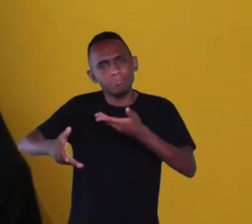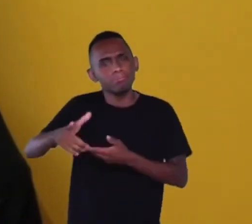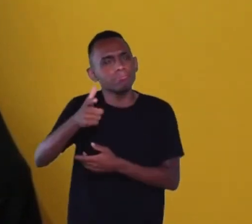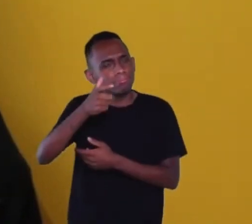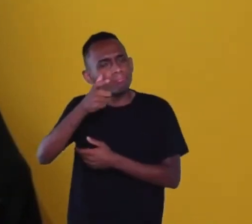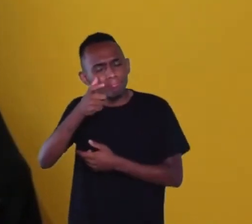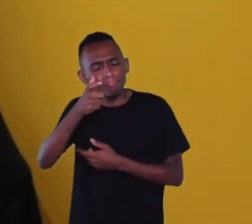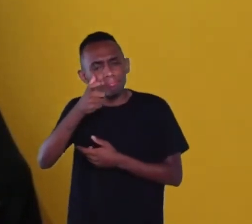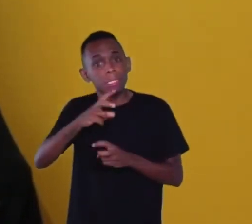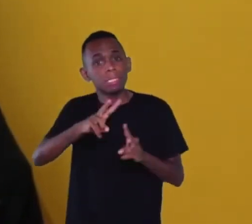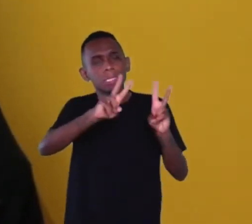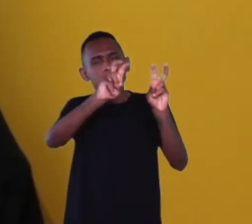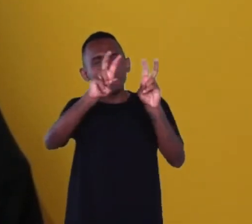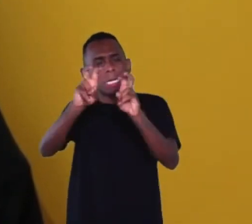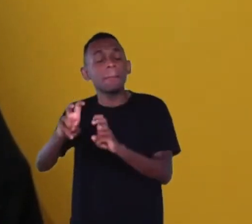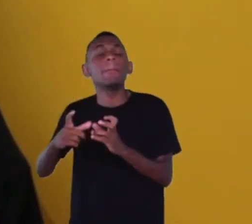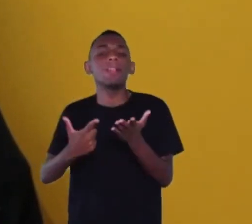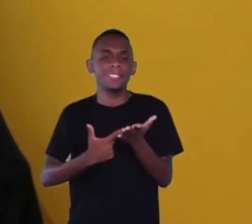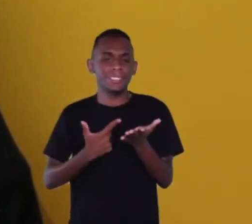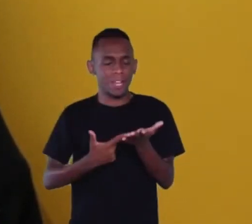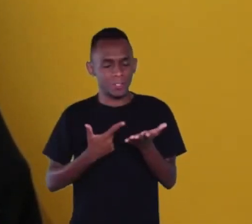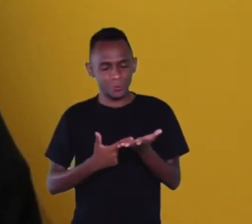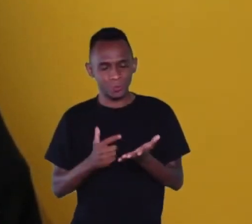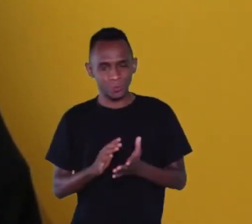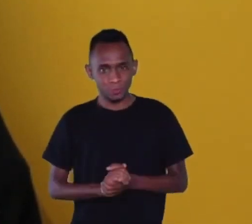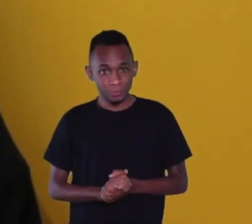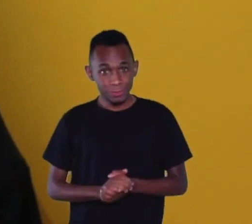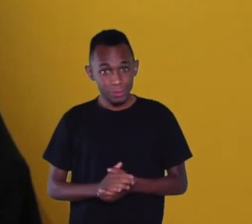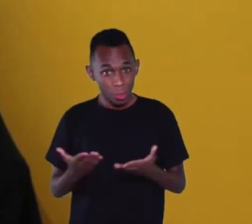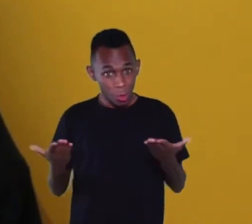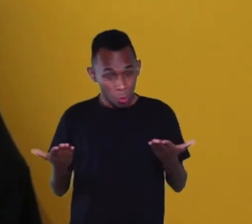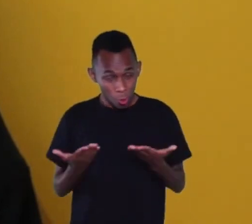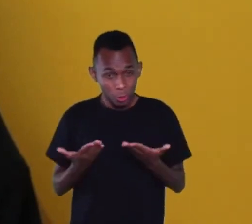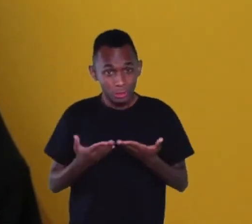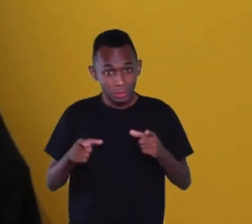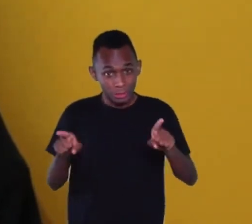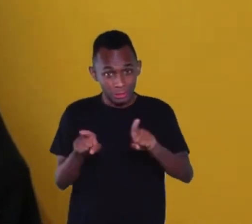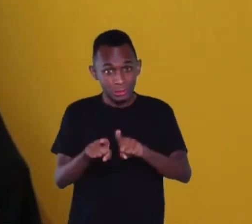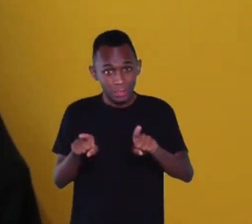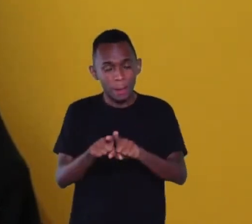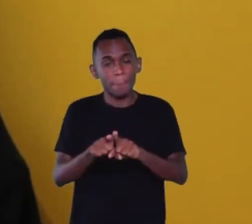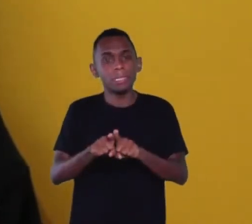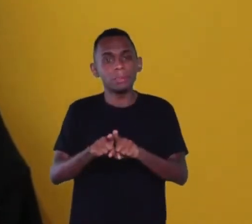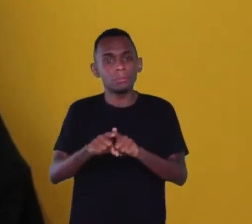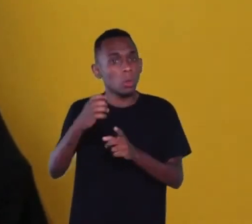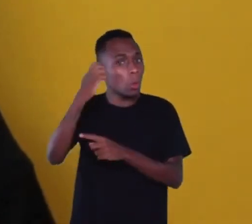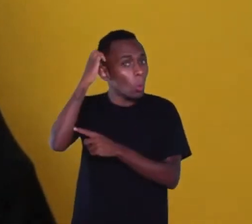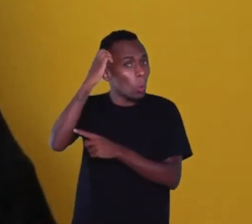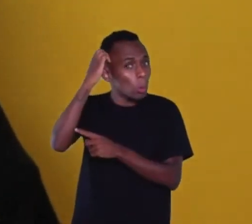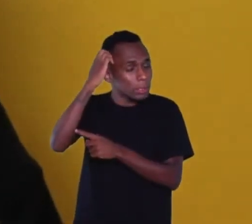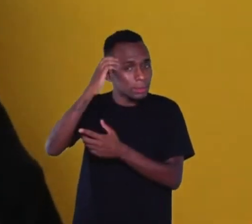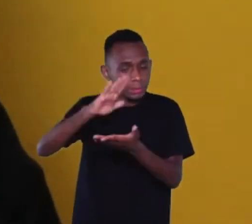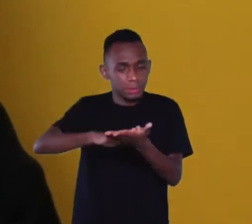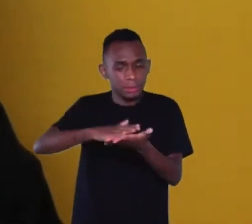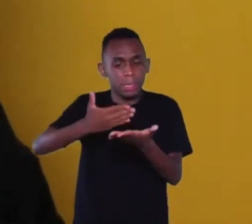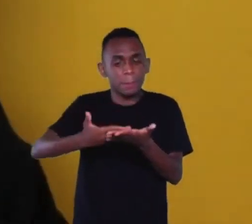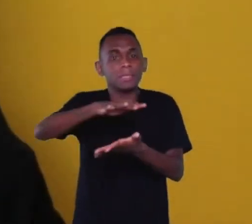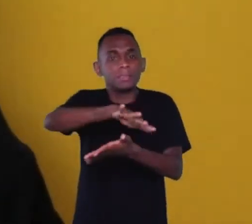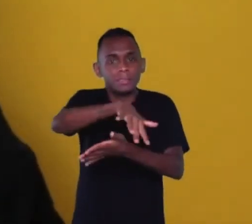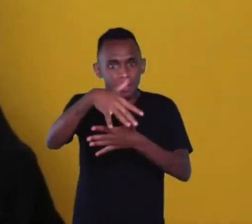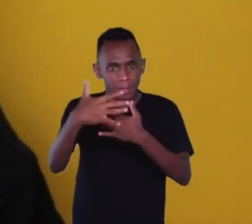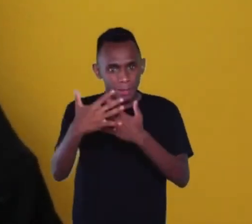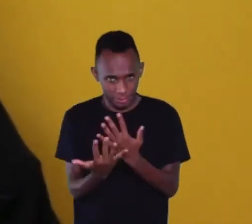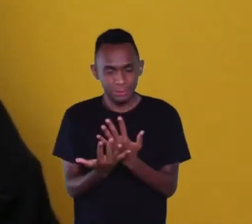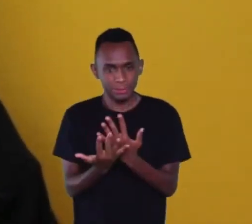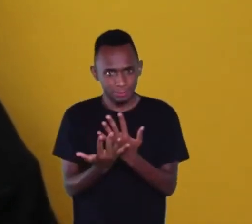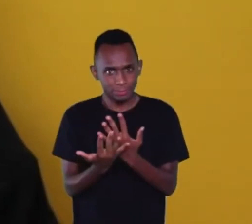interessantes a respeito de literatura. Está com a gente aqui também no programa o Eduardo Rodrigo, ele é intérprete de Libras